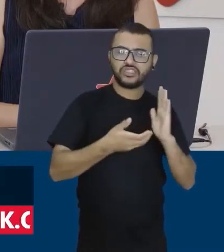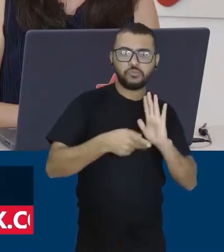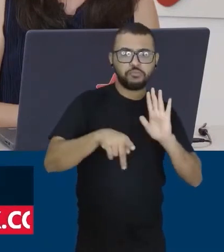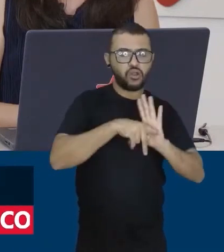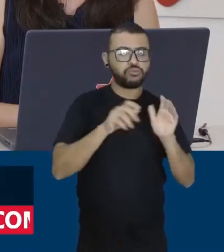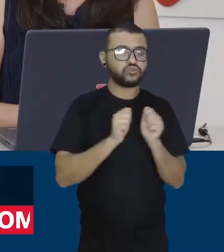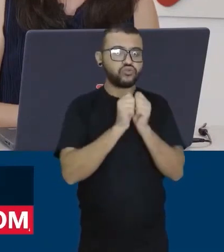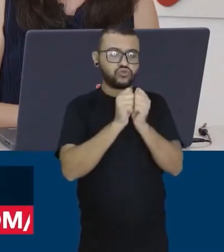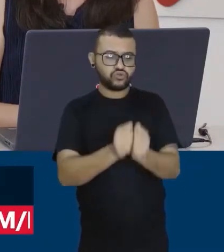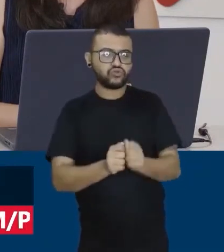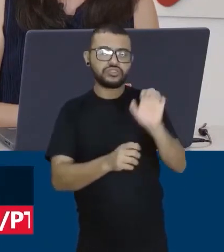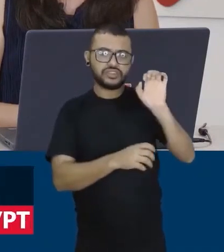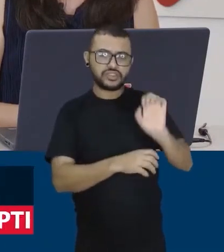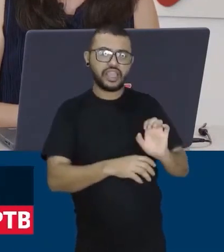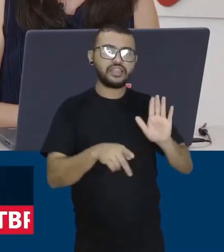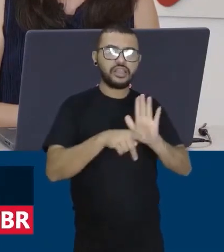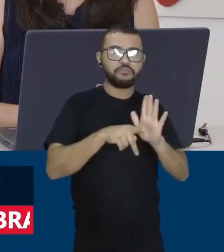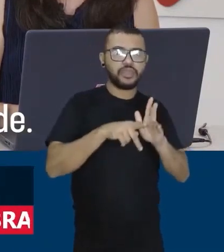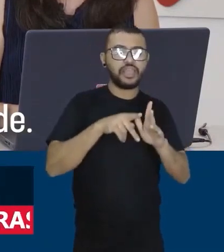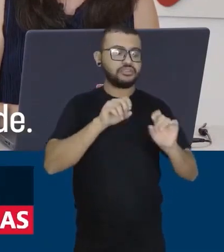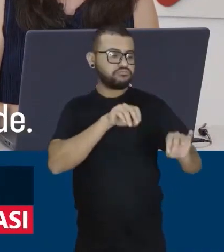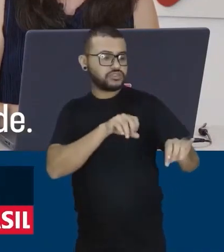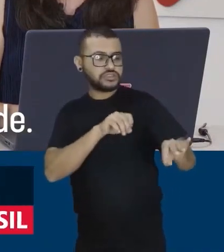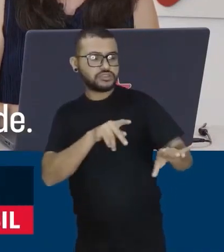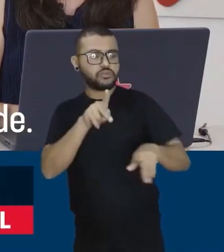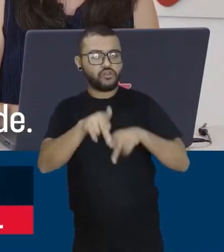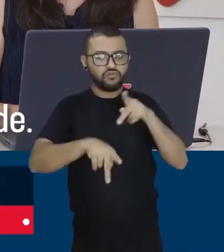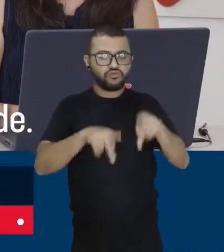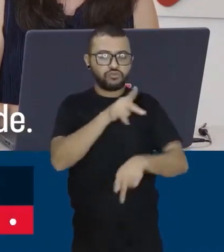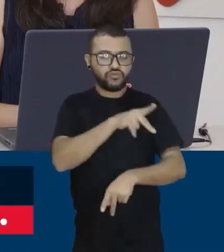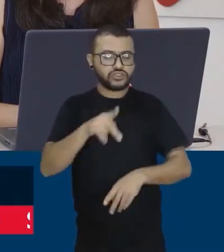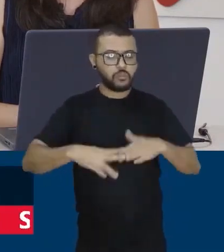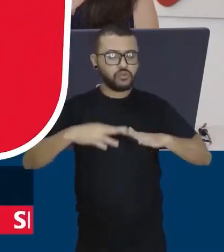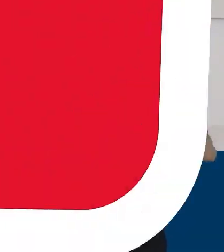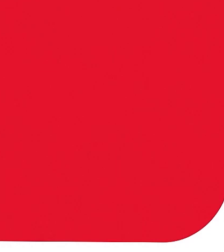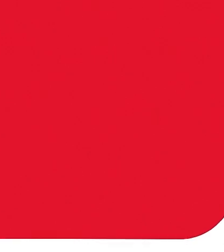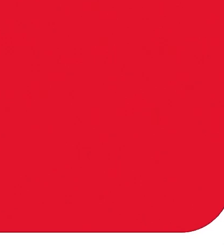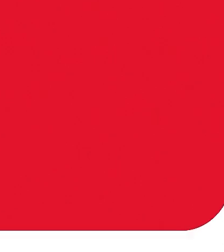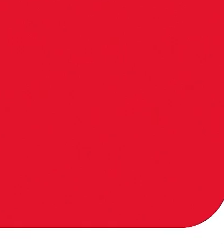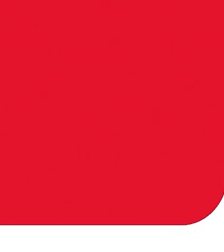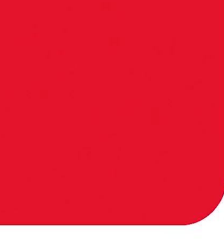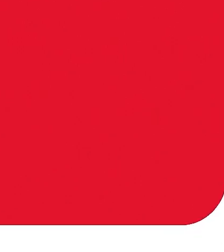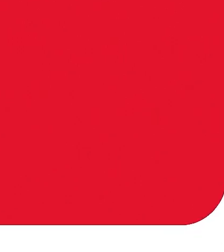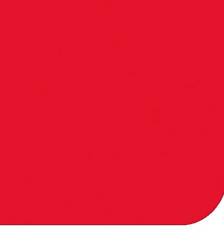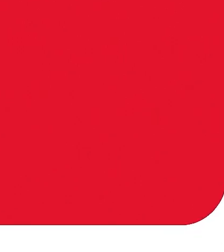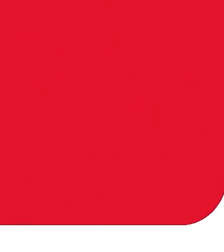com a intelectualidade, com os educadores, com os profissionais de saúde.